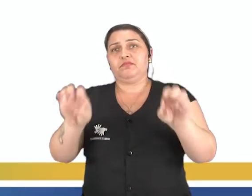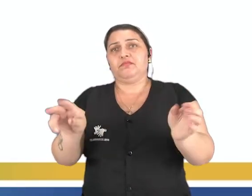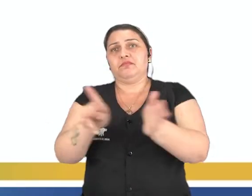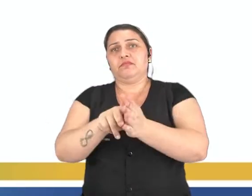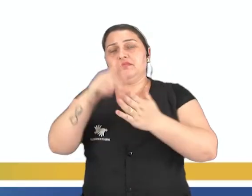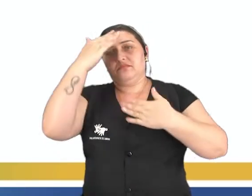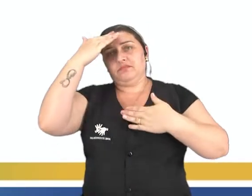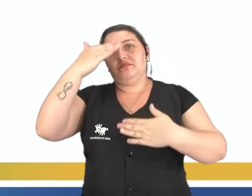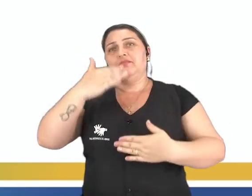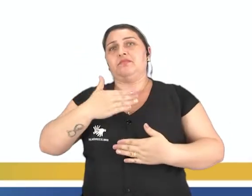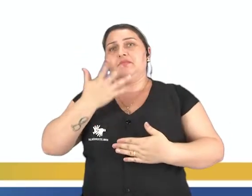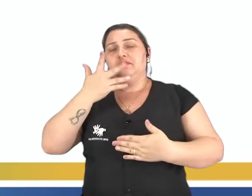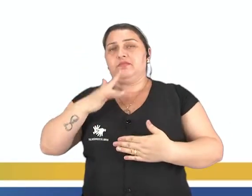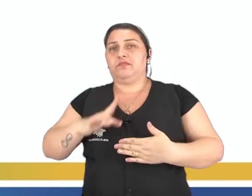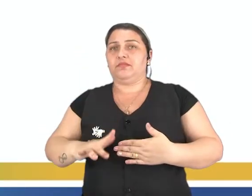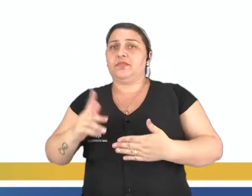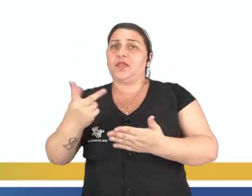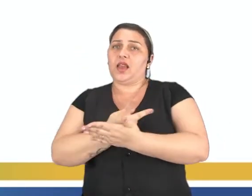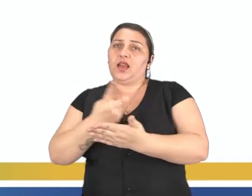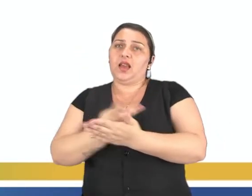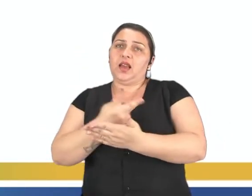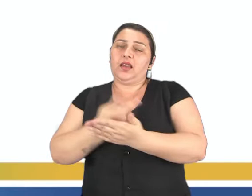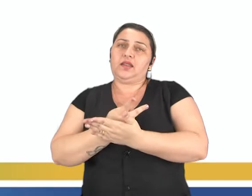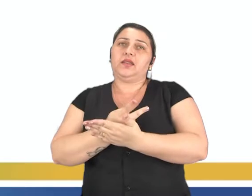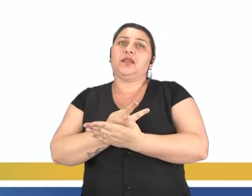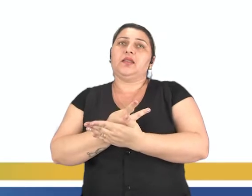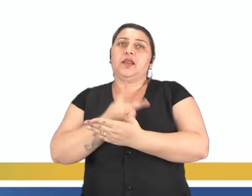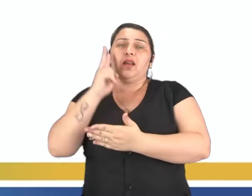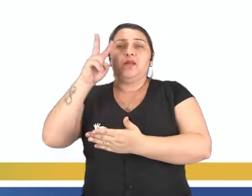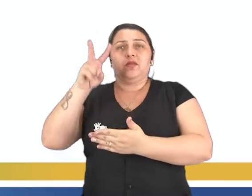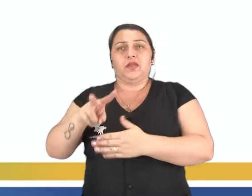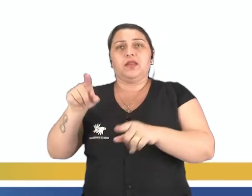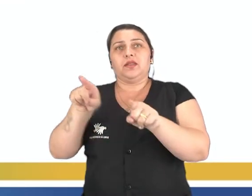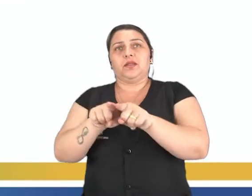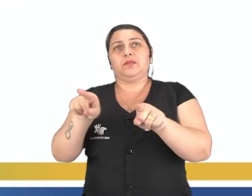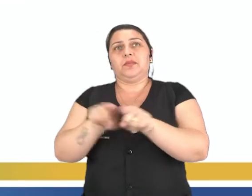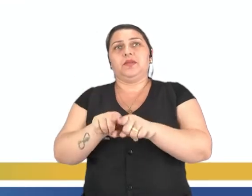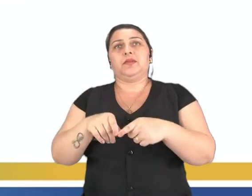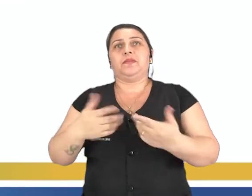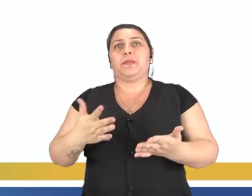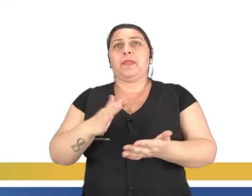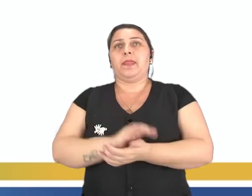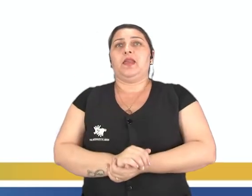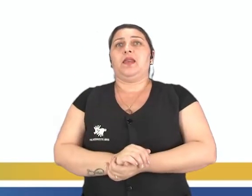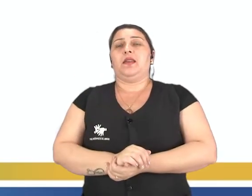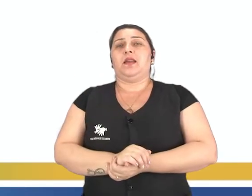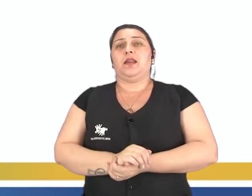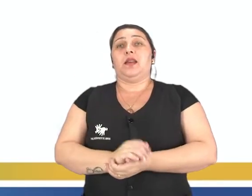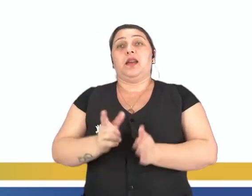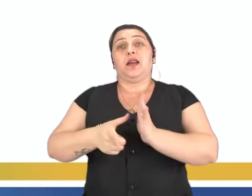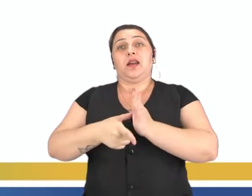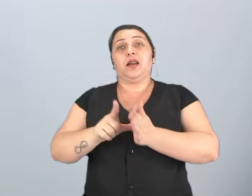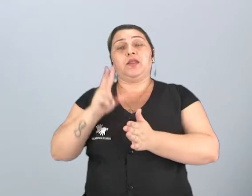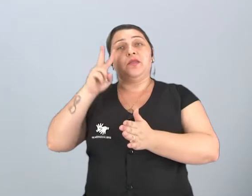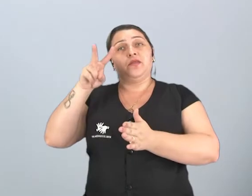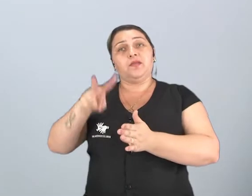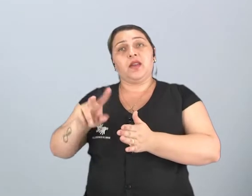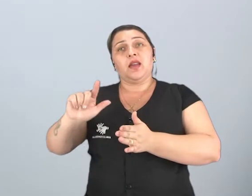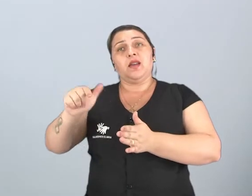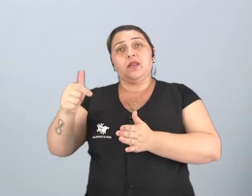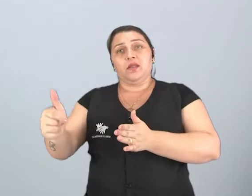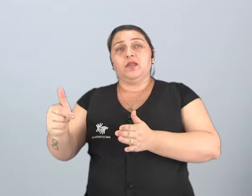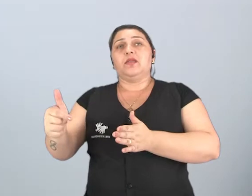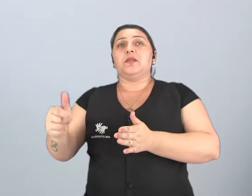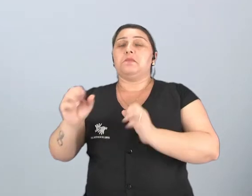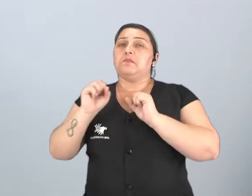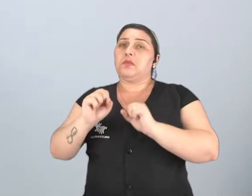corpo dela, né? Ou desse rapaz que a gente está vendo também. Então, antes da gente ver outras coisas,